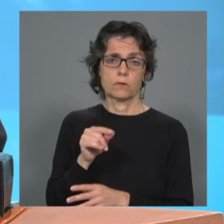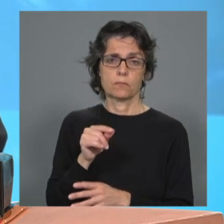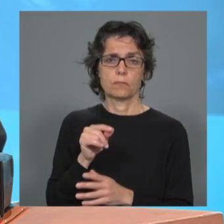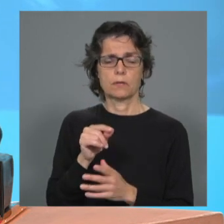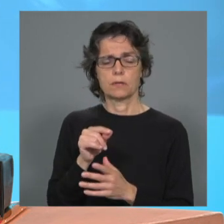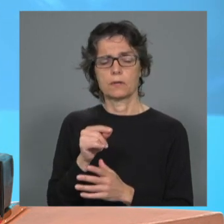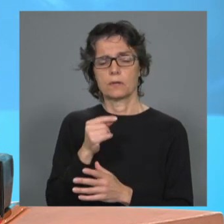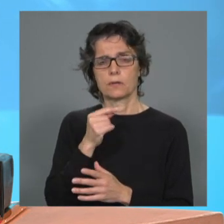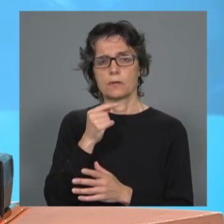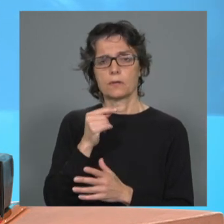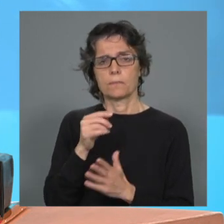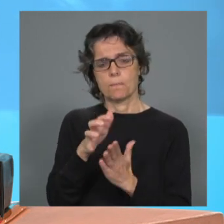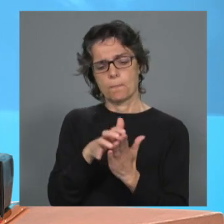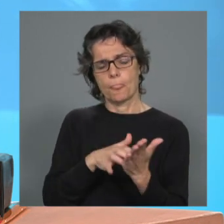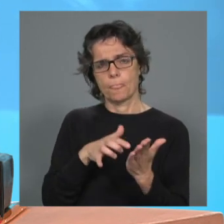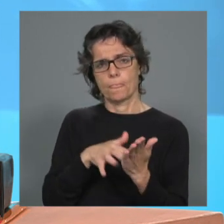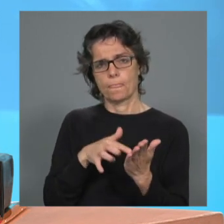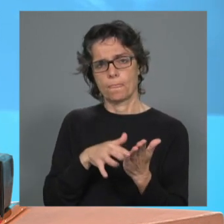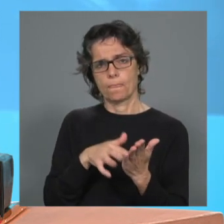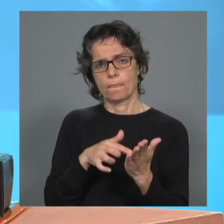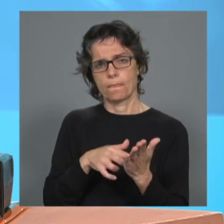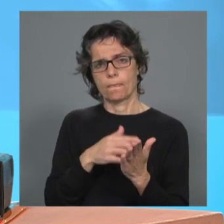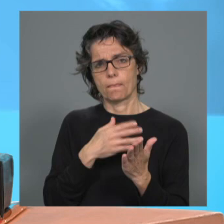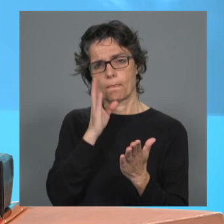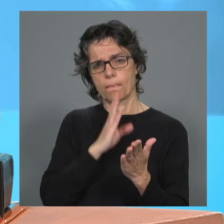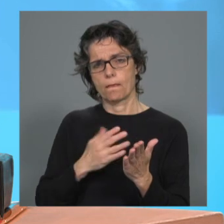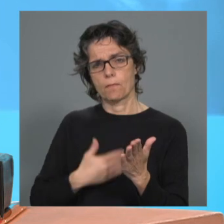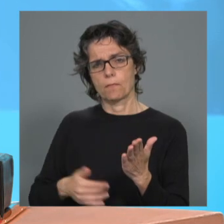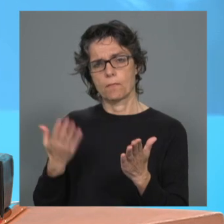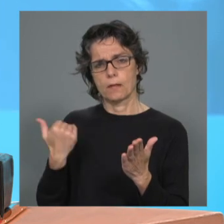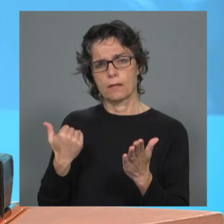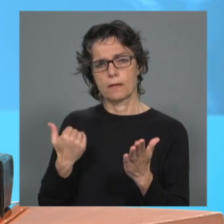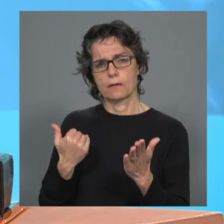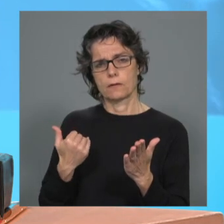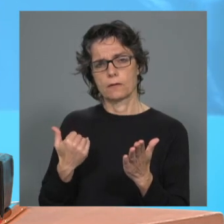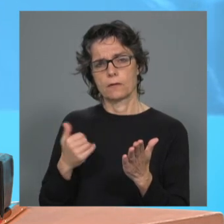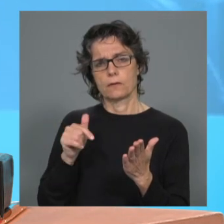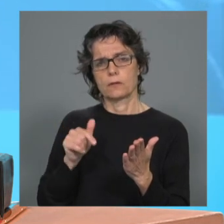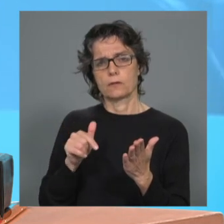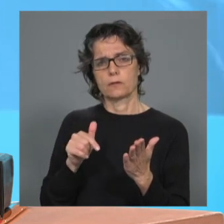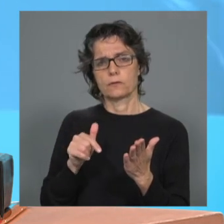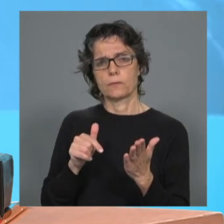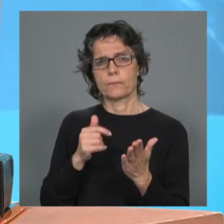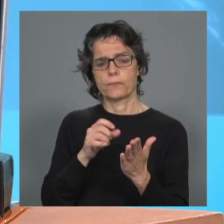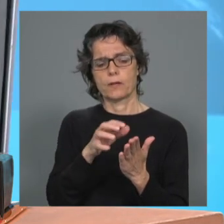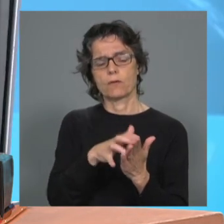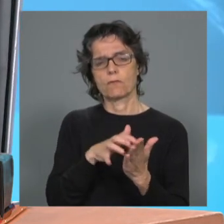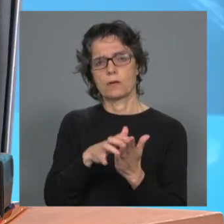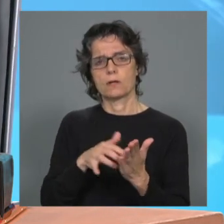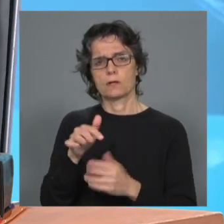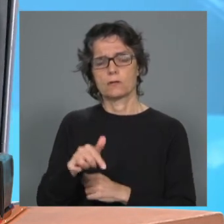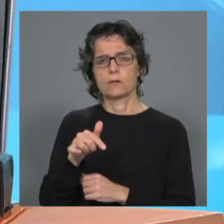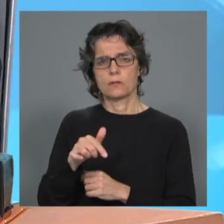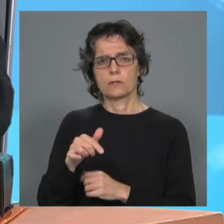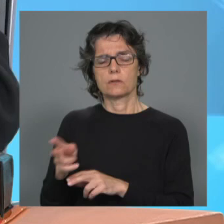teve, não tanto na tradição textual, ou seja, no pegar no texto e transferi-lo para o Novo